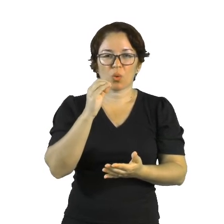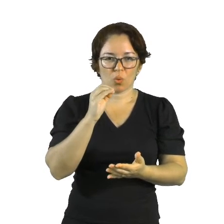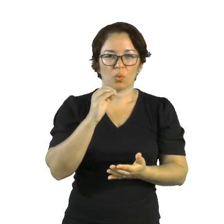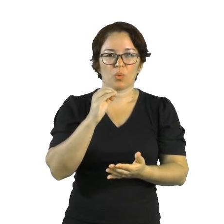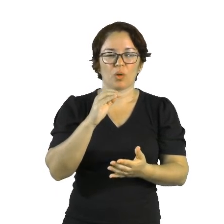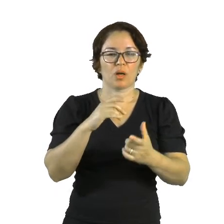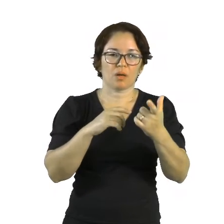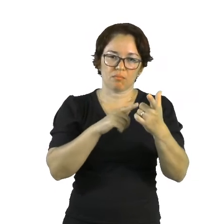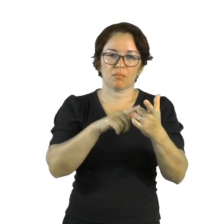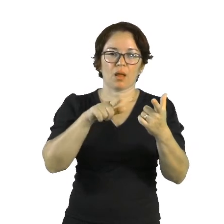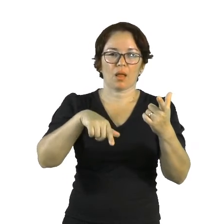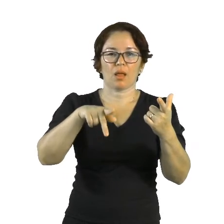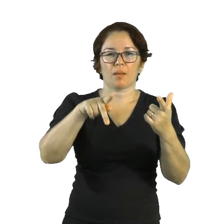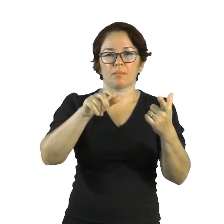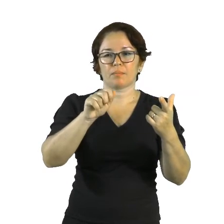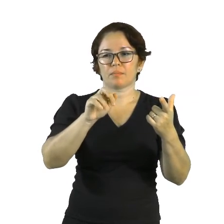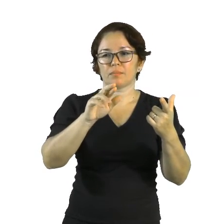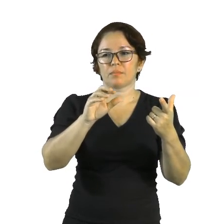paroxítona.